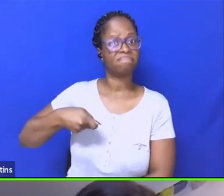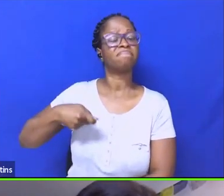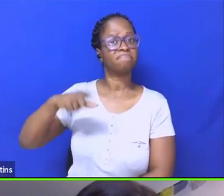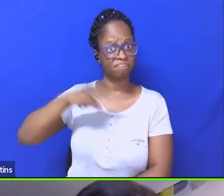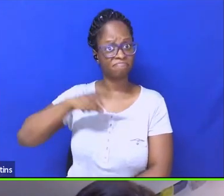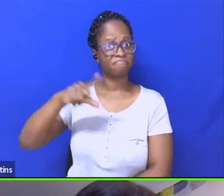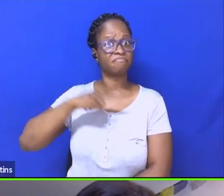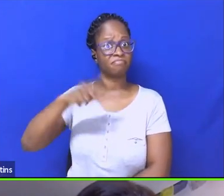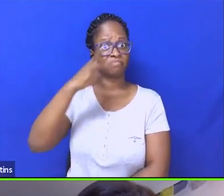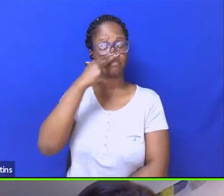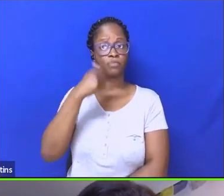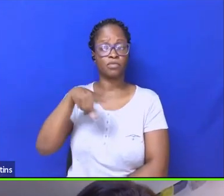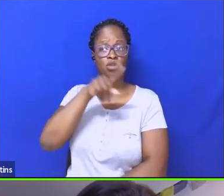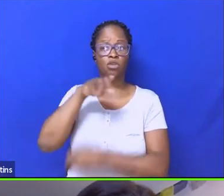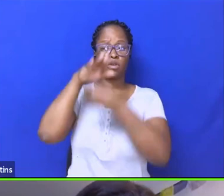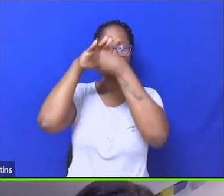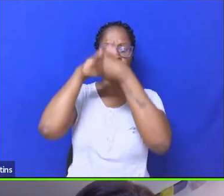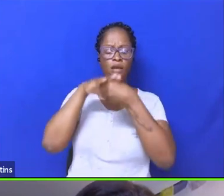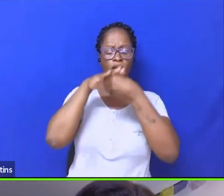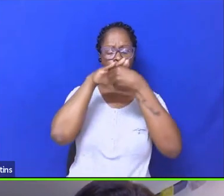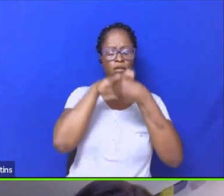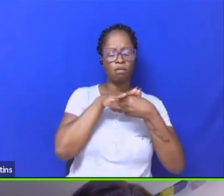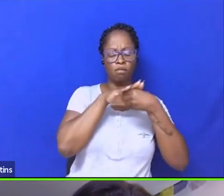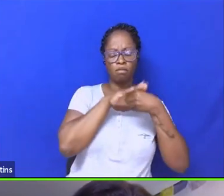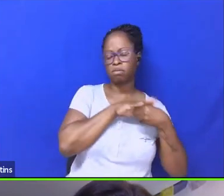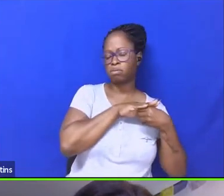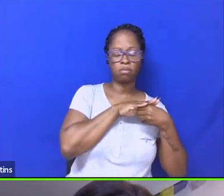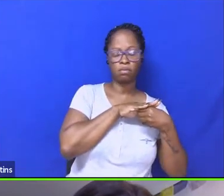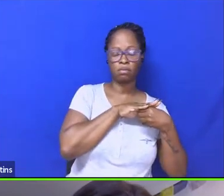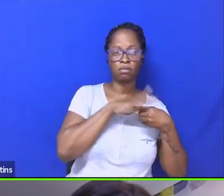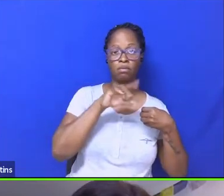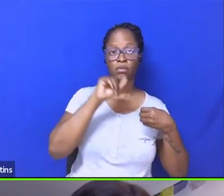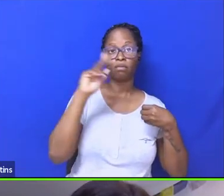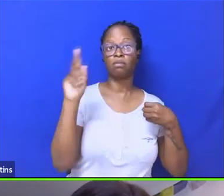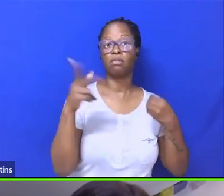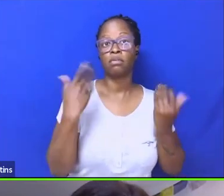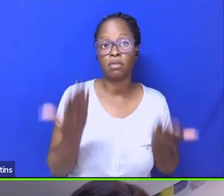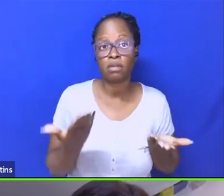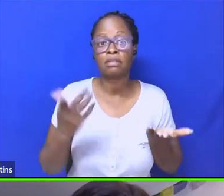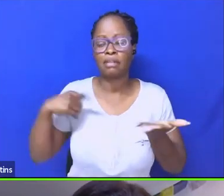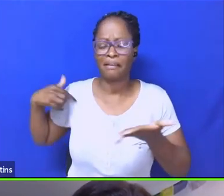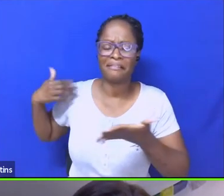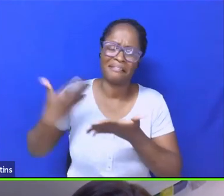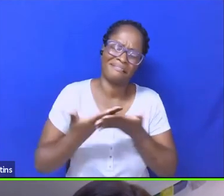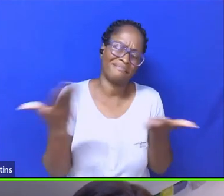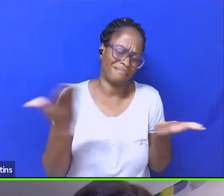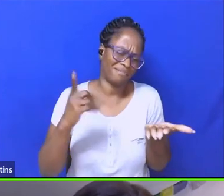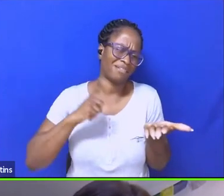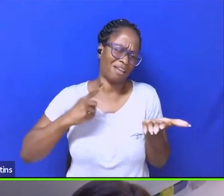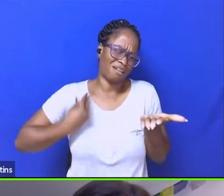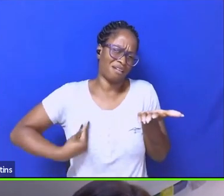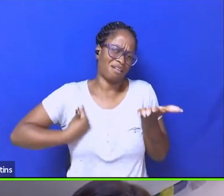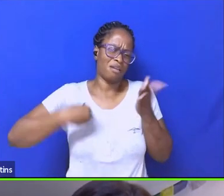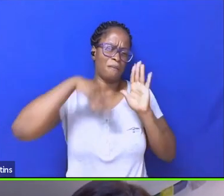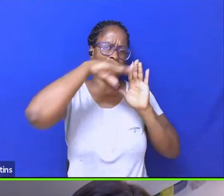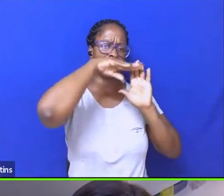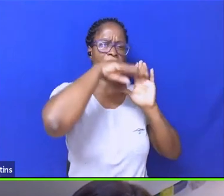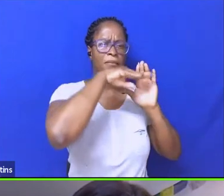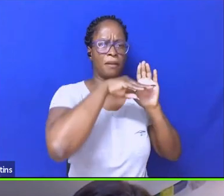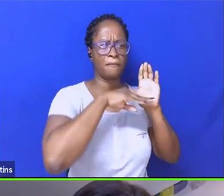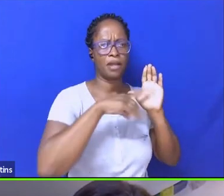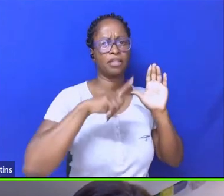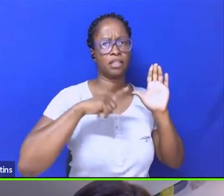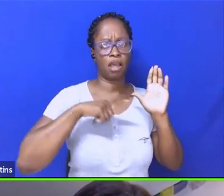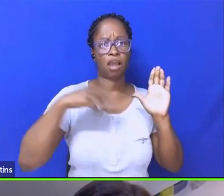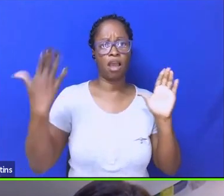a impunidade estavam e estão todavía enquistados nas fuerzas armadas de ordem e